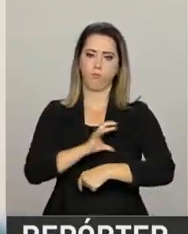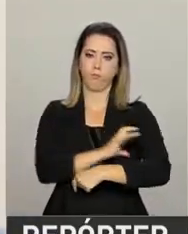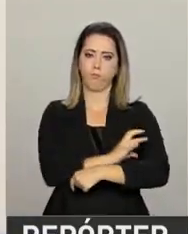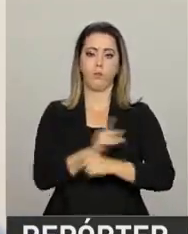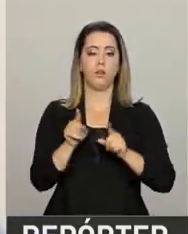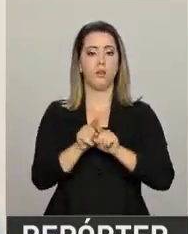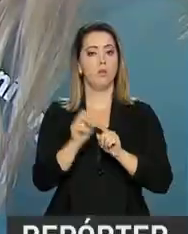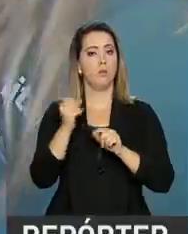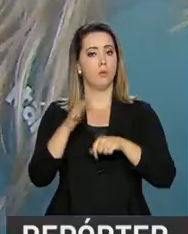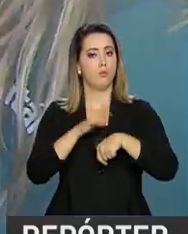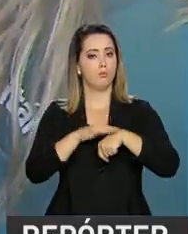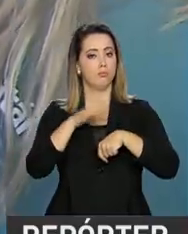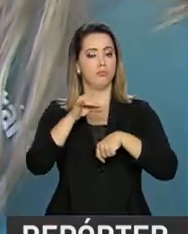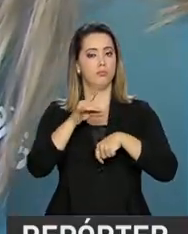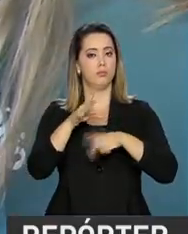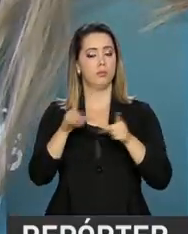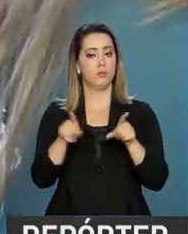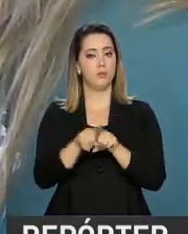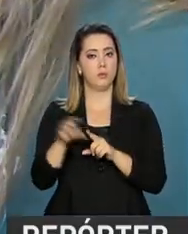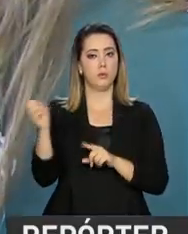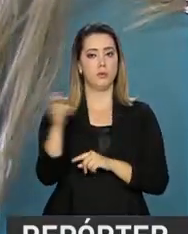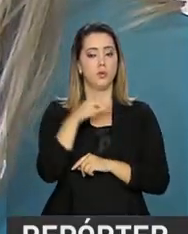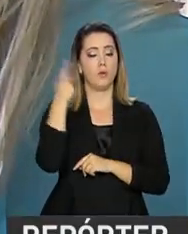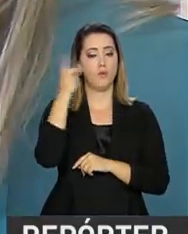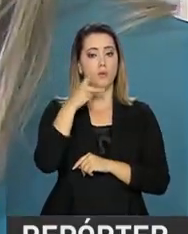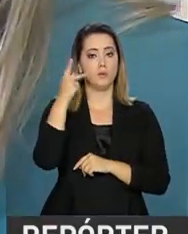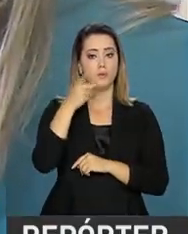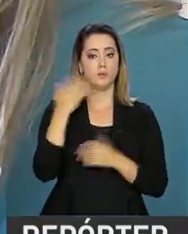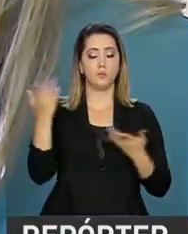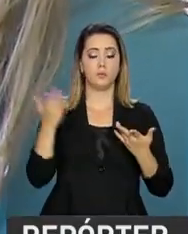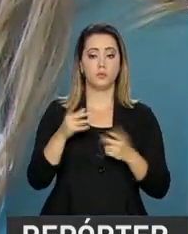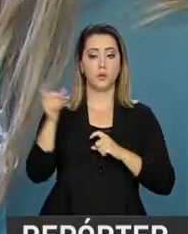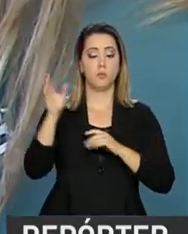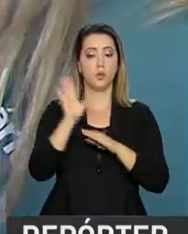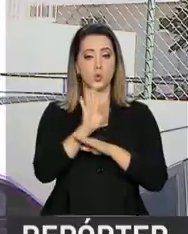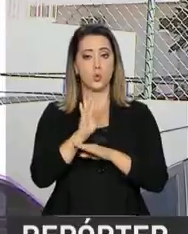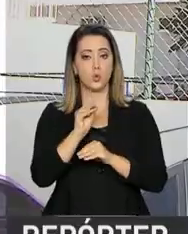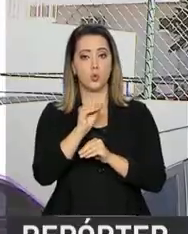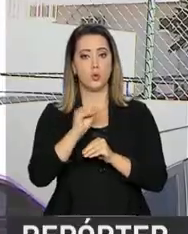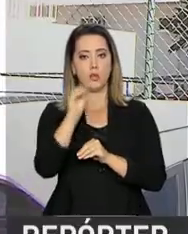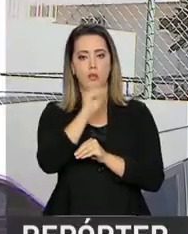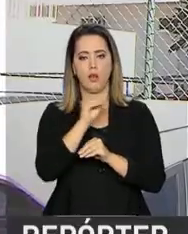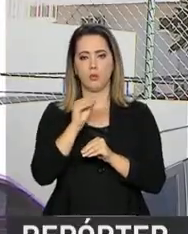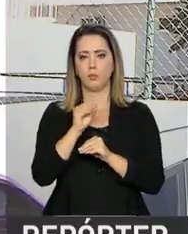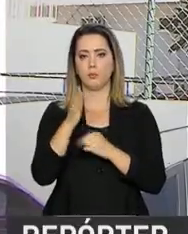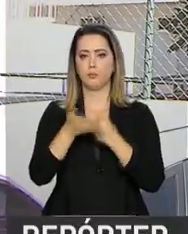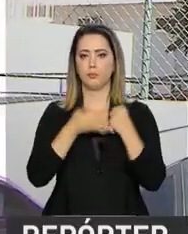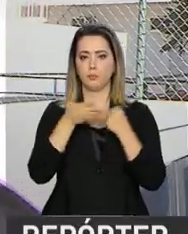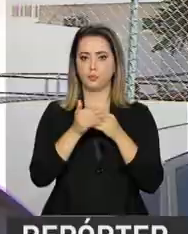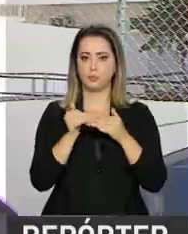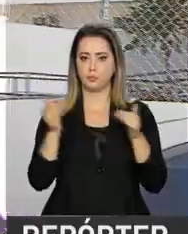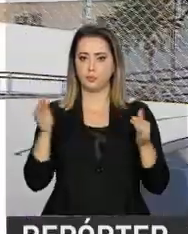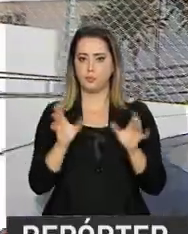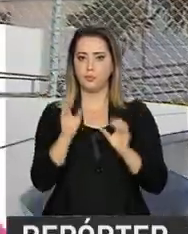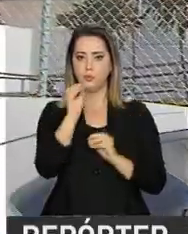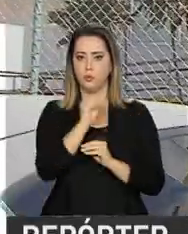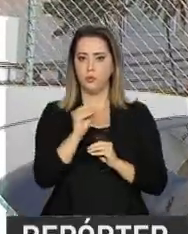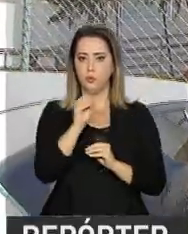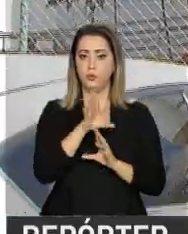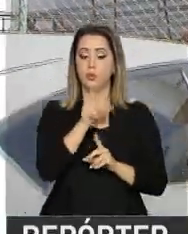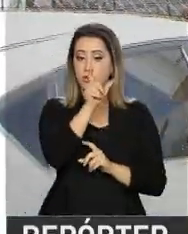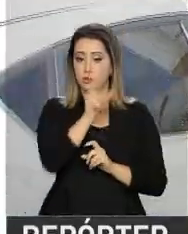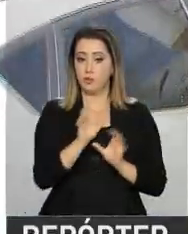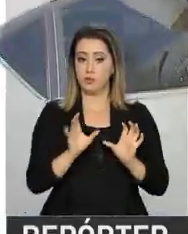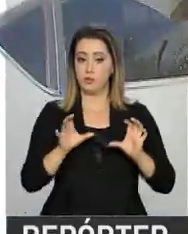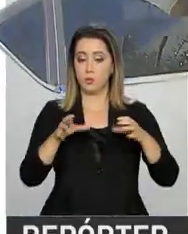e a glicose, já que a nova Política Nacional de Atenção Básica ampliou as ações dos agentes